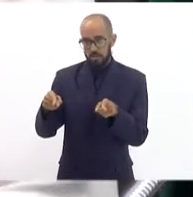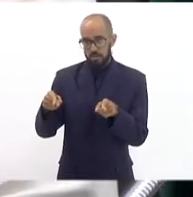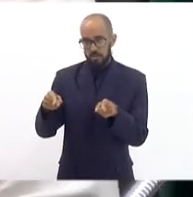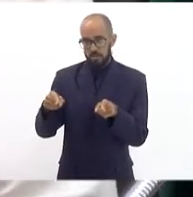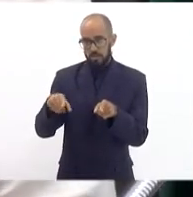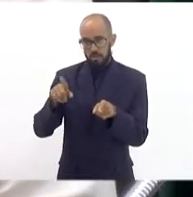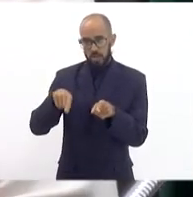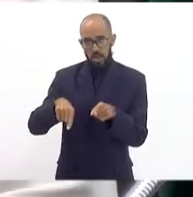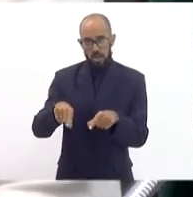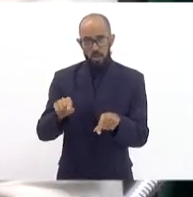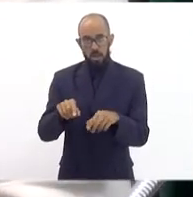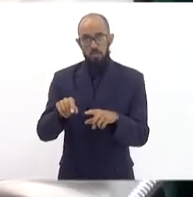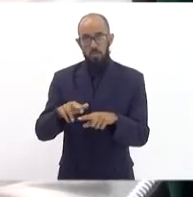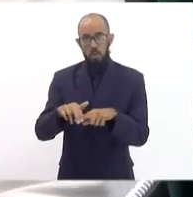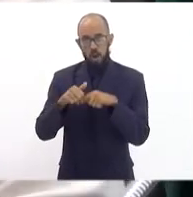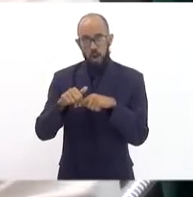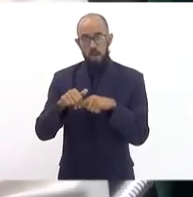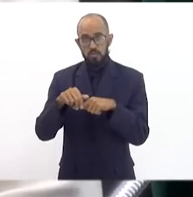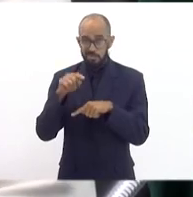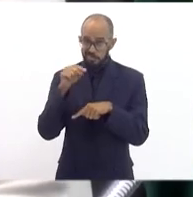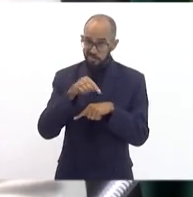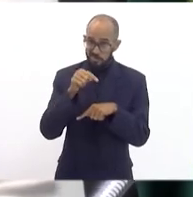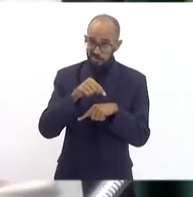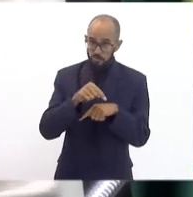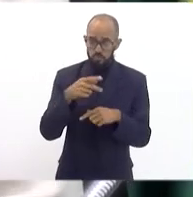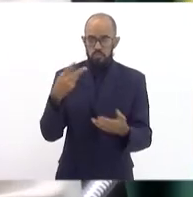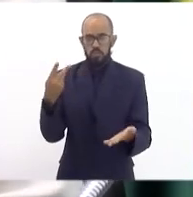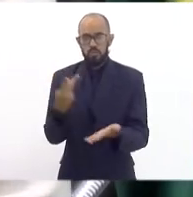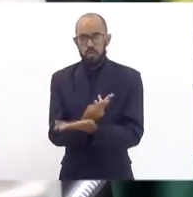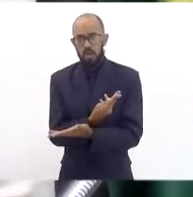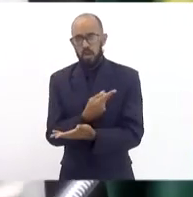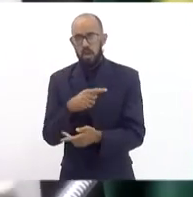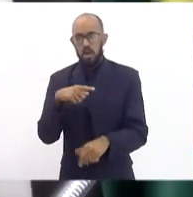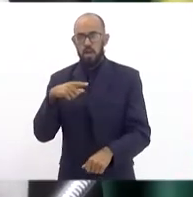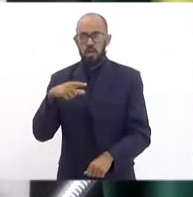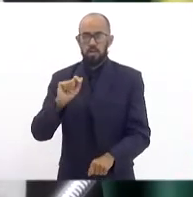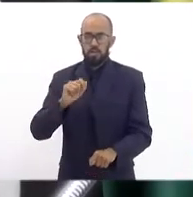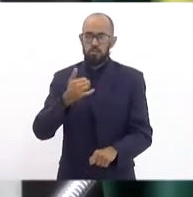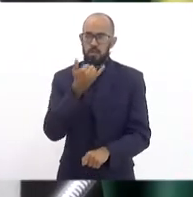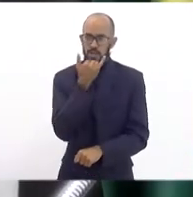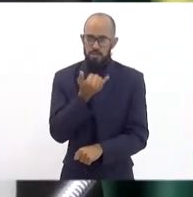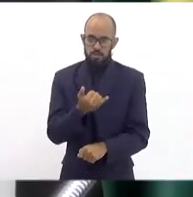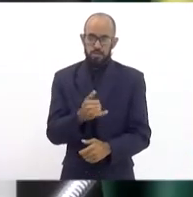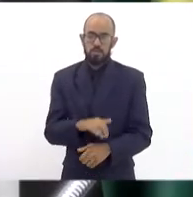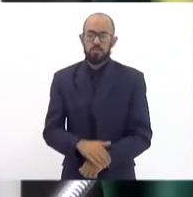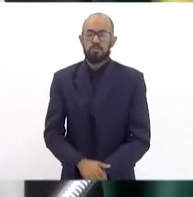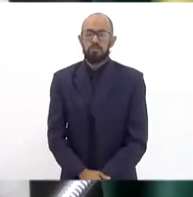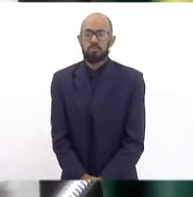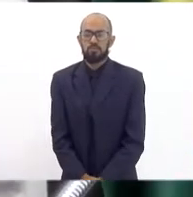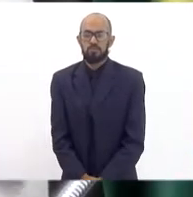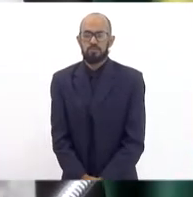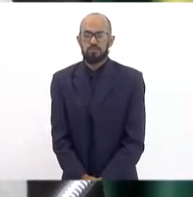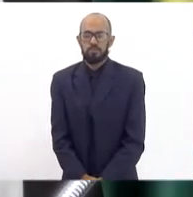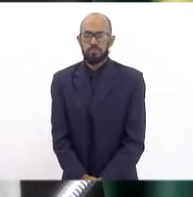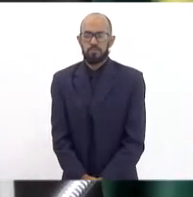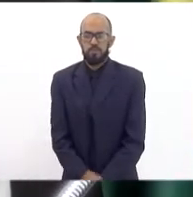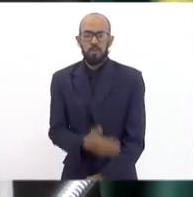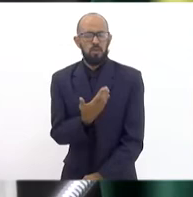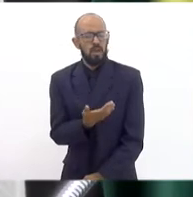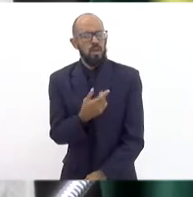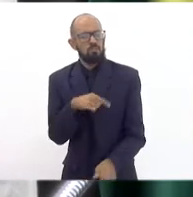uma das razões, um dos motivos exatamente dos acidentes ocorridos. Eu quero